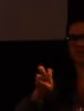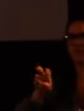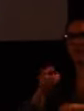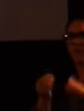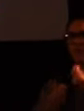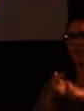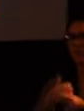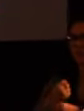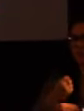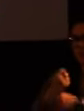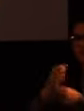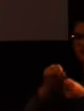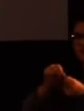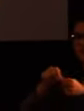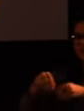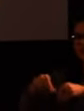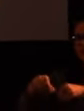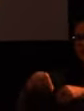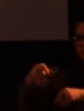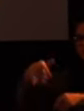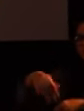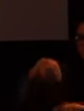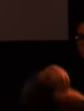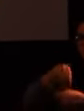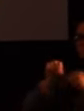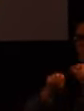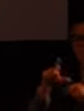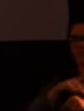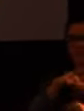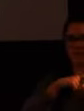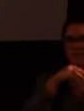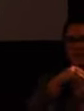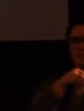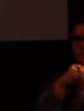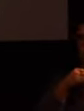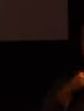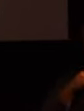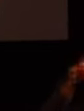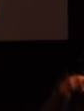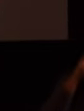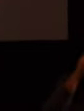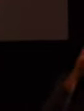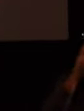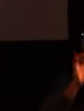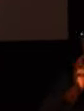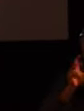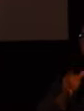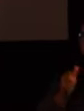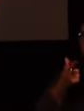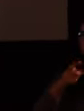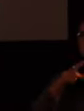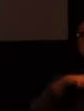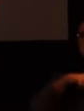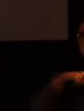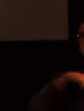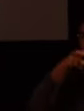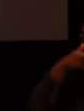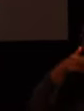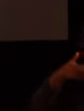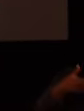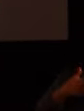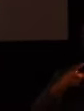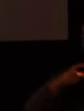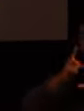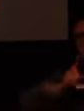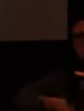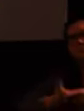solo. Daí nós temos o anexo 1, que toda a parte de quadros, onde está exatamente cada regra, cada restrição,